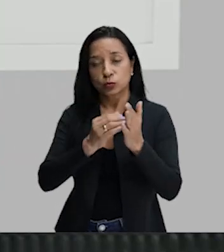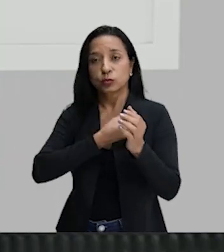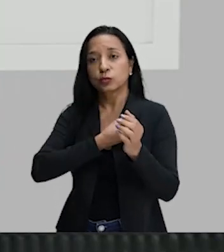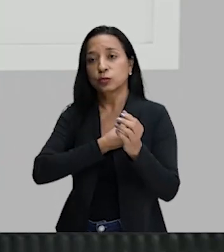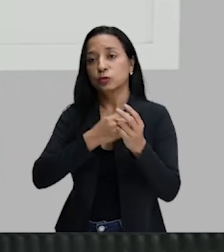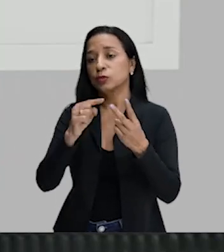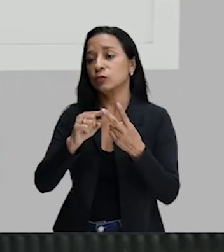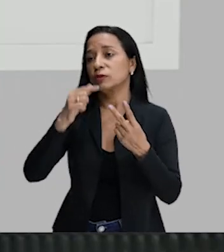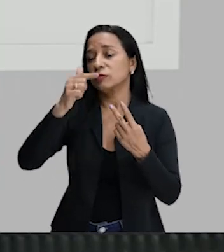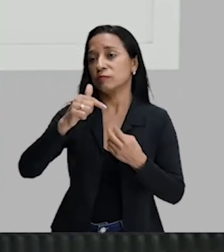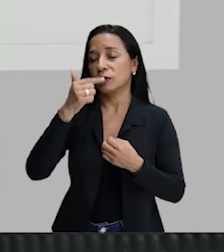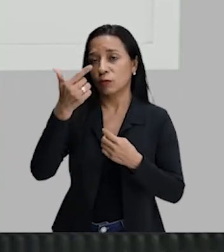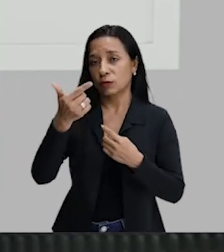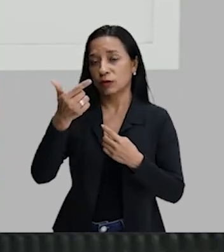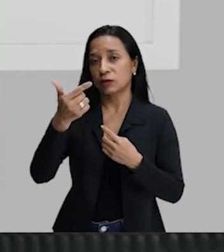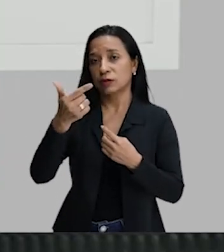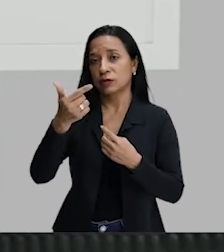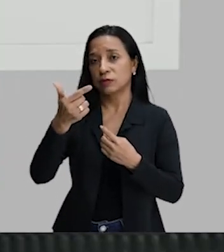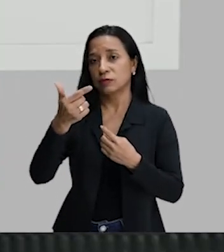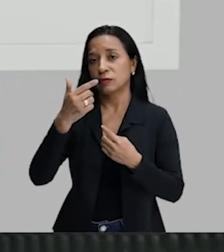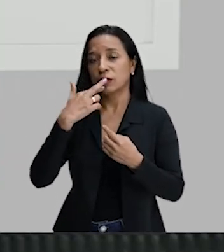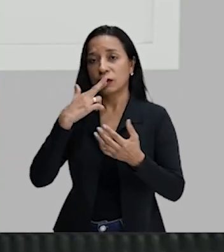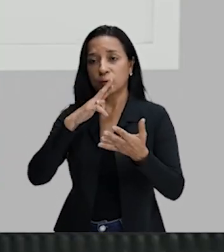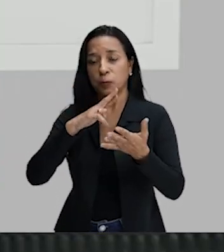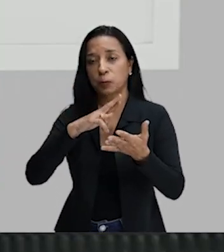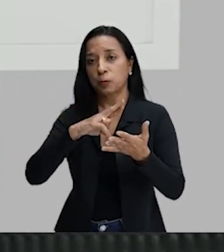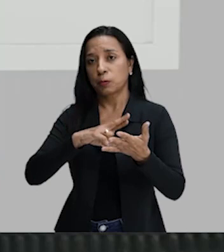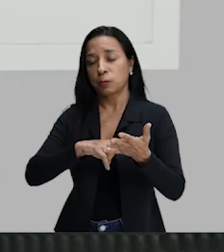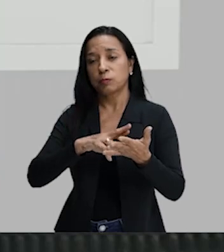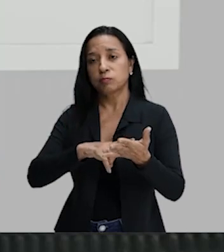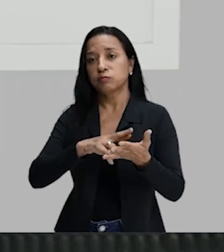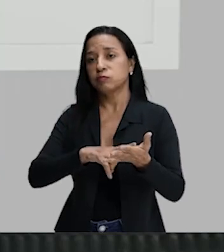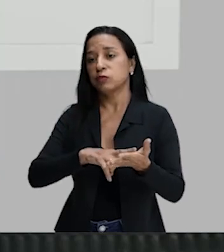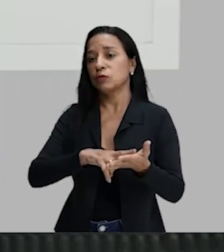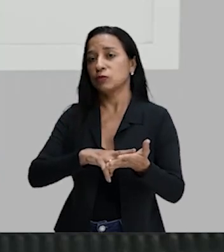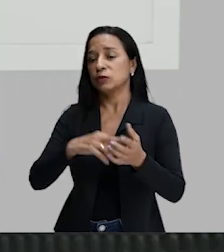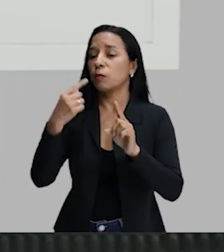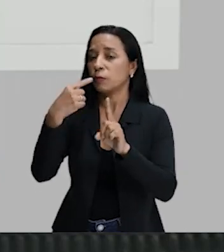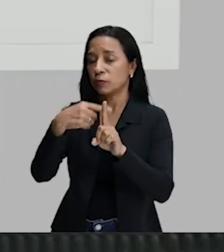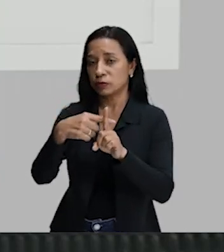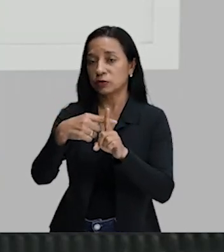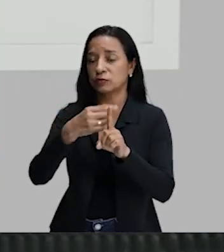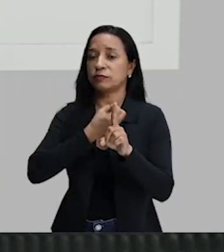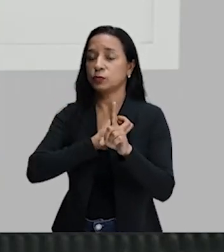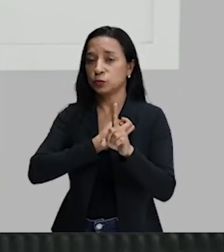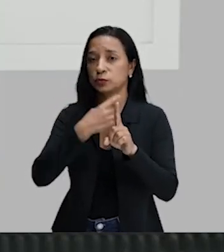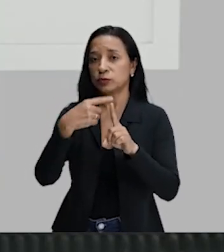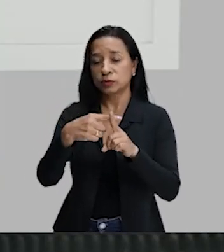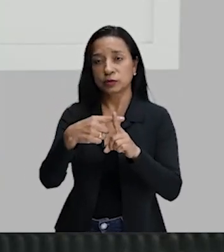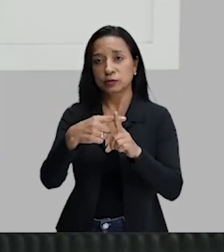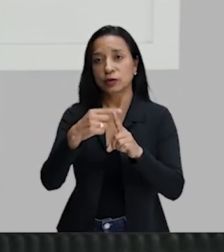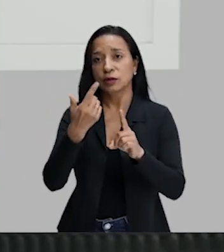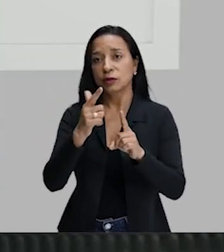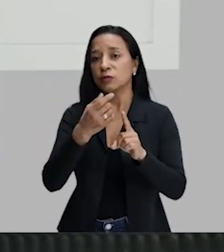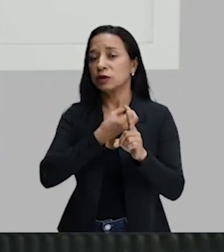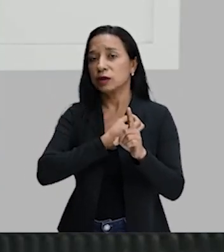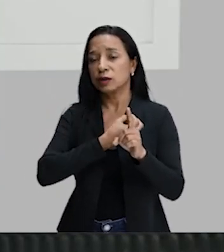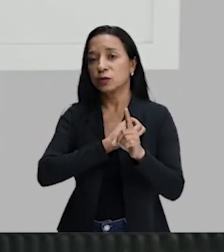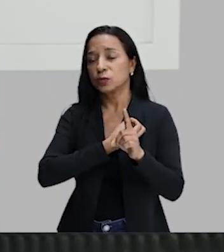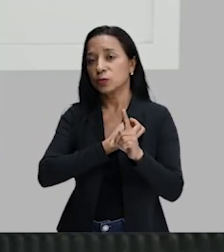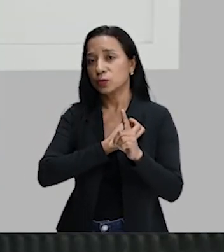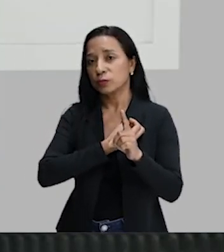número ao quadrado, gente, qualquer número que eu elevo ao quadrado, resulta em um número positivo. Não vai existir nenhum número que eleve ao quadrado que dê